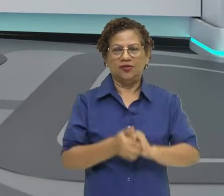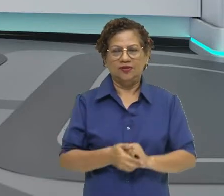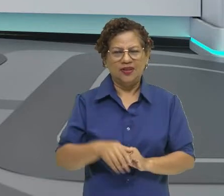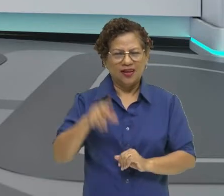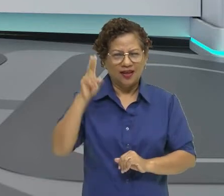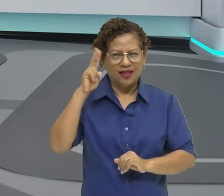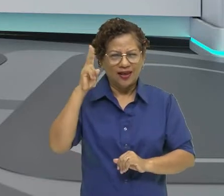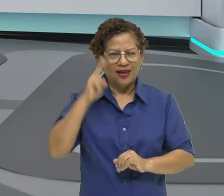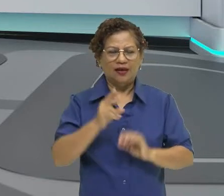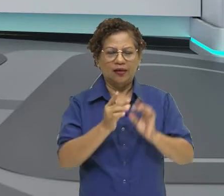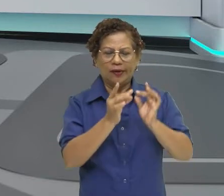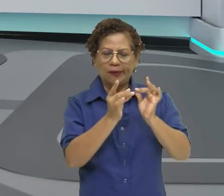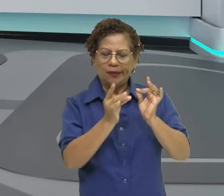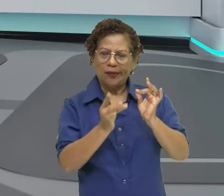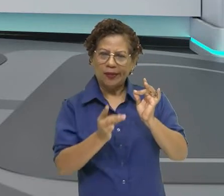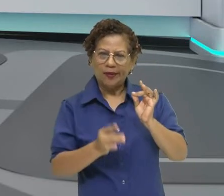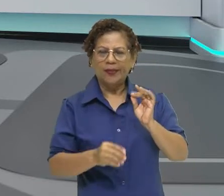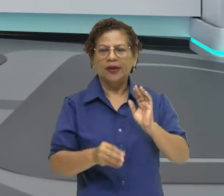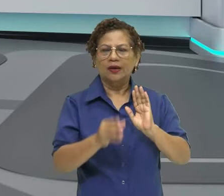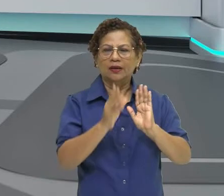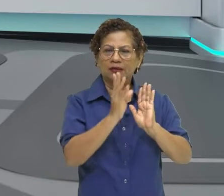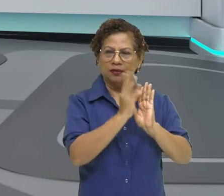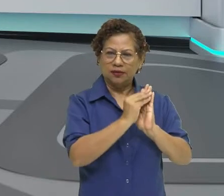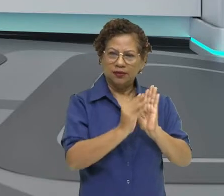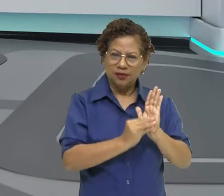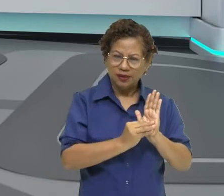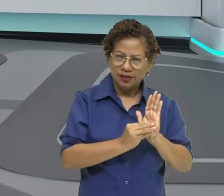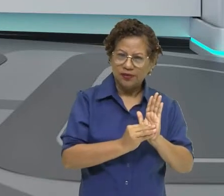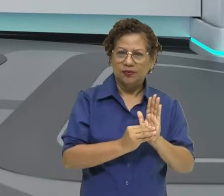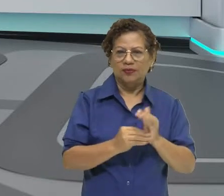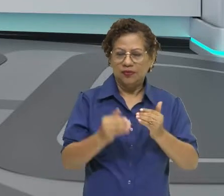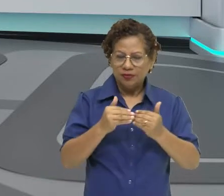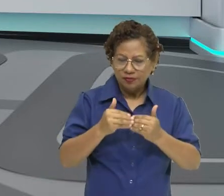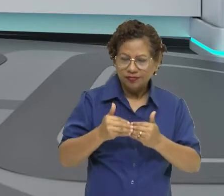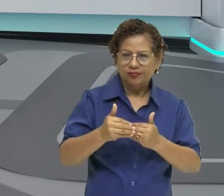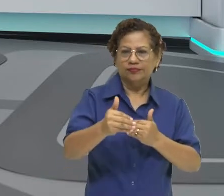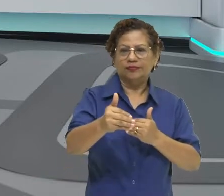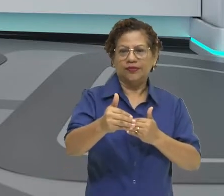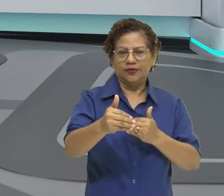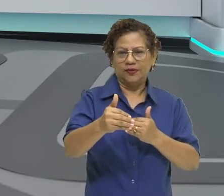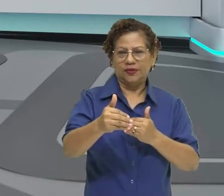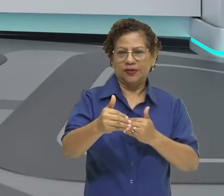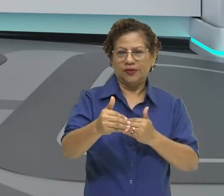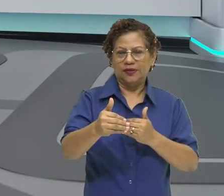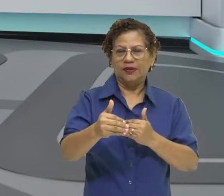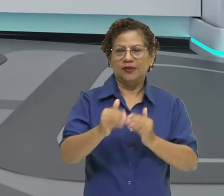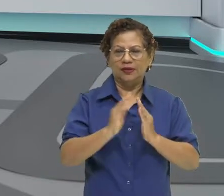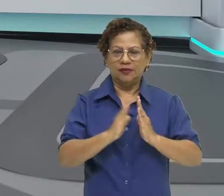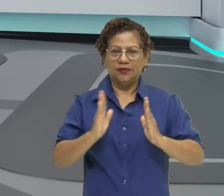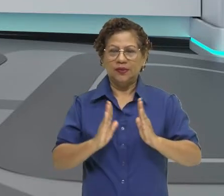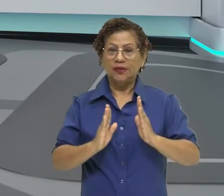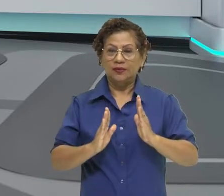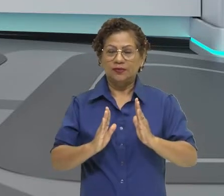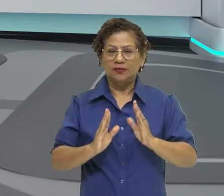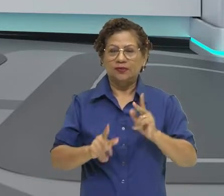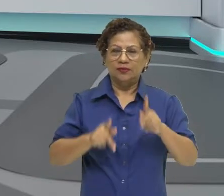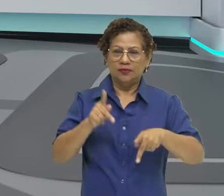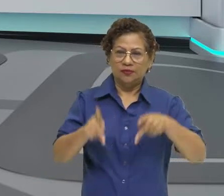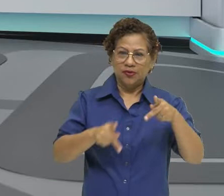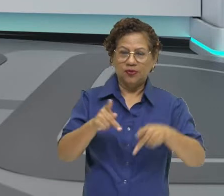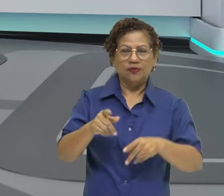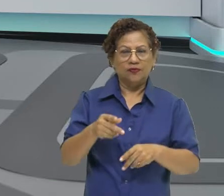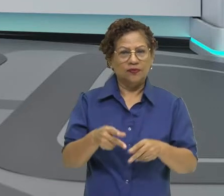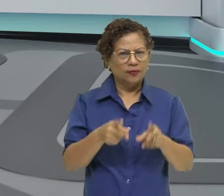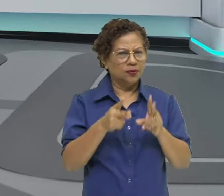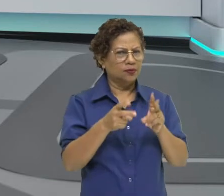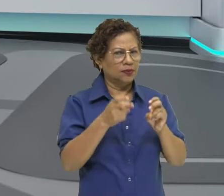nosso conteúdo. Como eu falei para vocês, do decorrer da história da humanidade, o fazer artístico ele é modificado. Olha